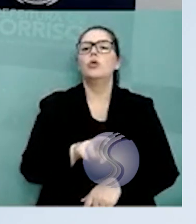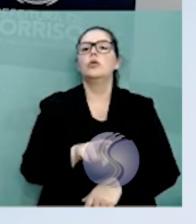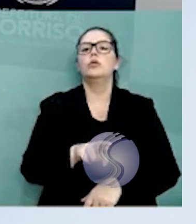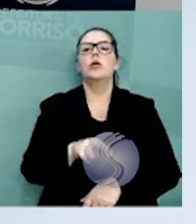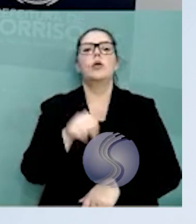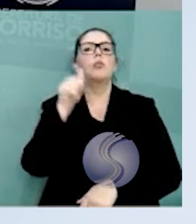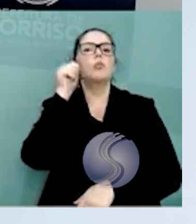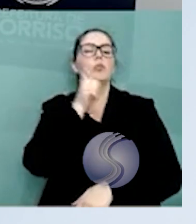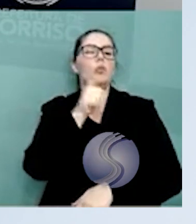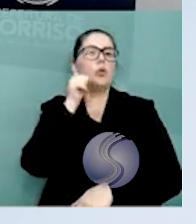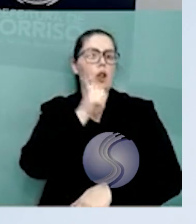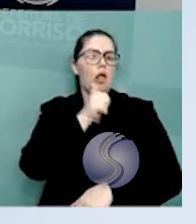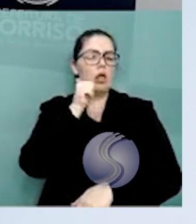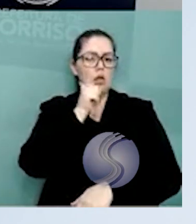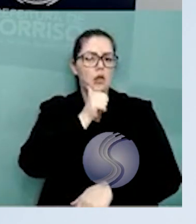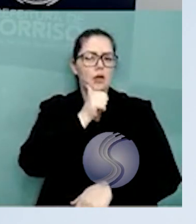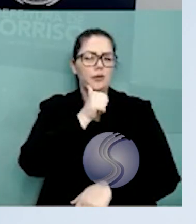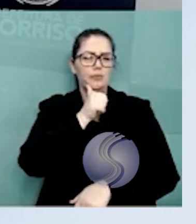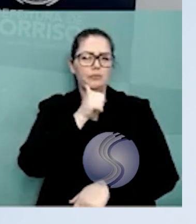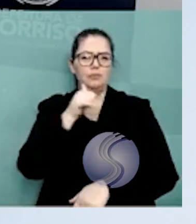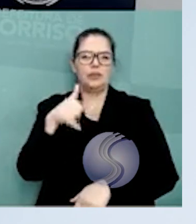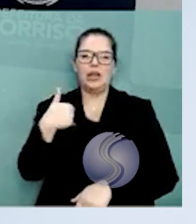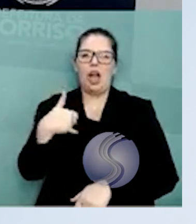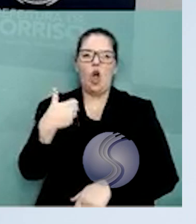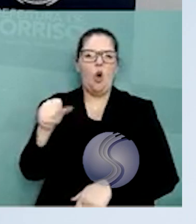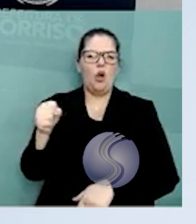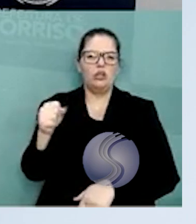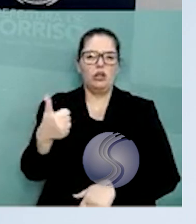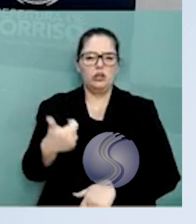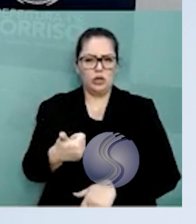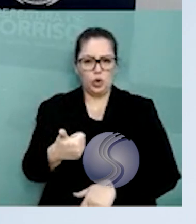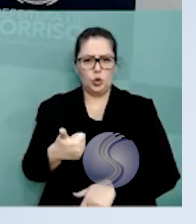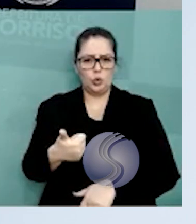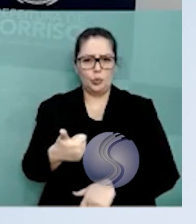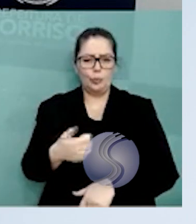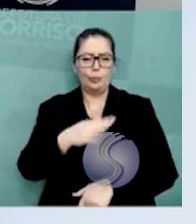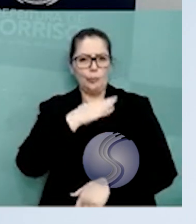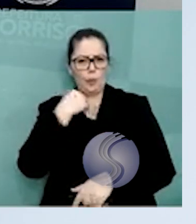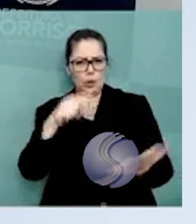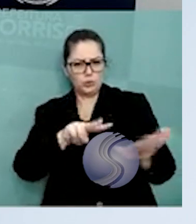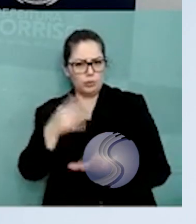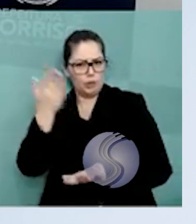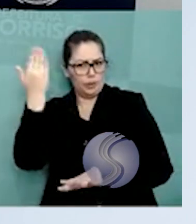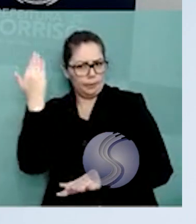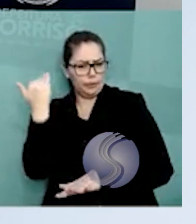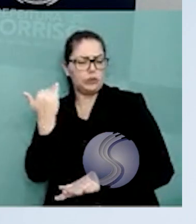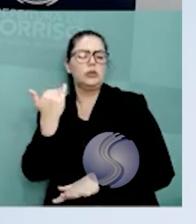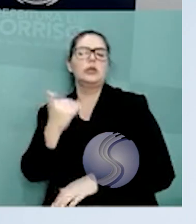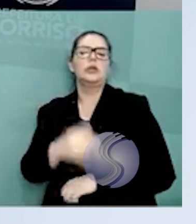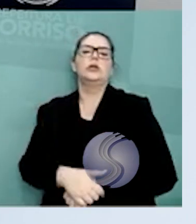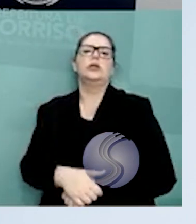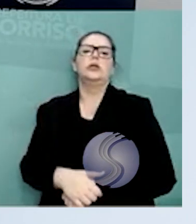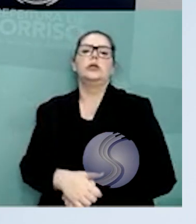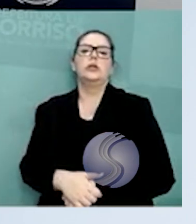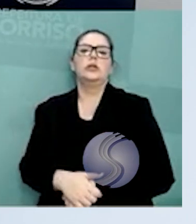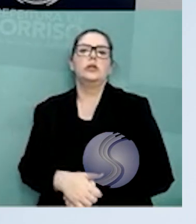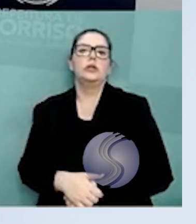semana passada, né, no sábado, se eu não me engano, e que tinha, entre outras comorbidades, se eu não me